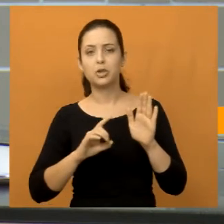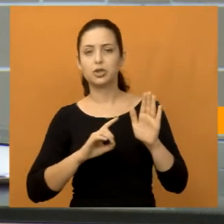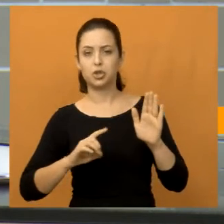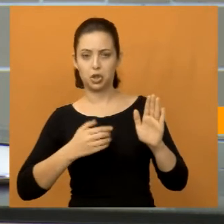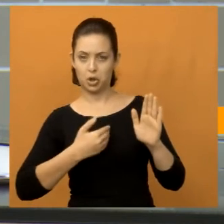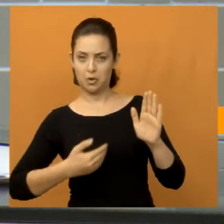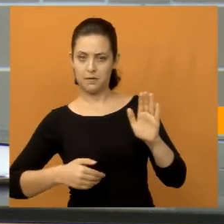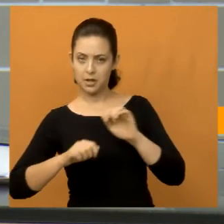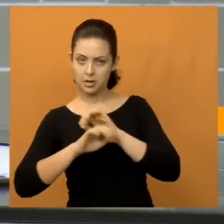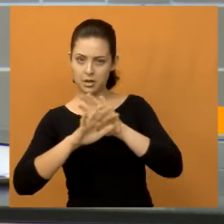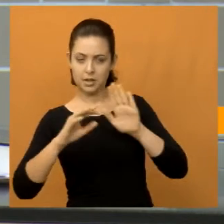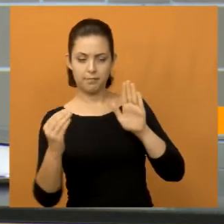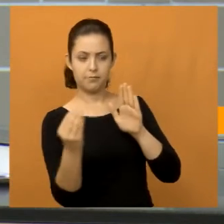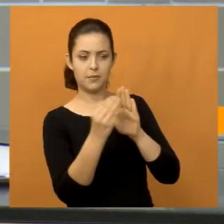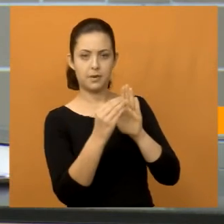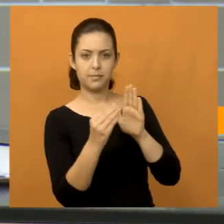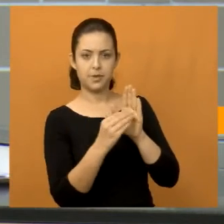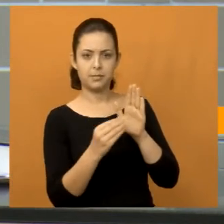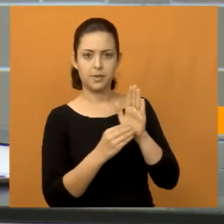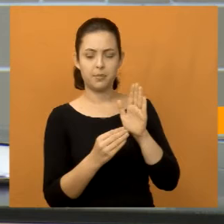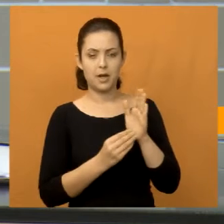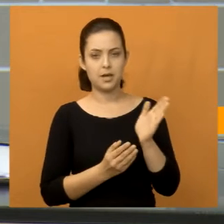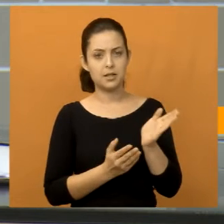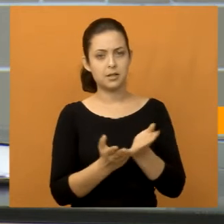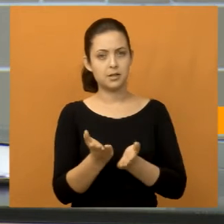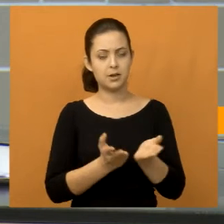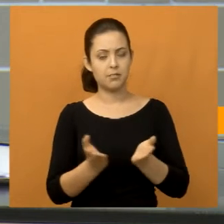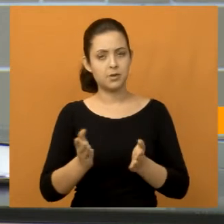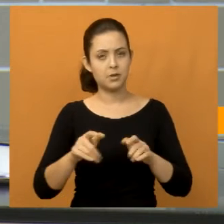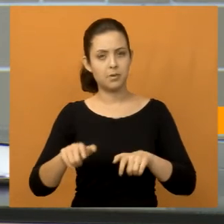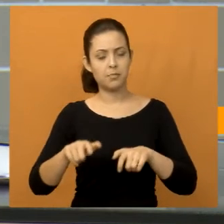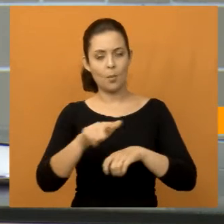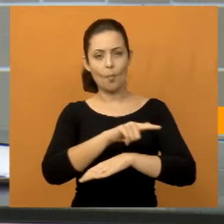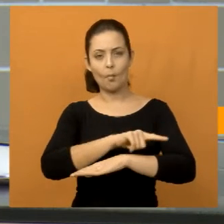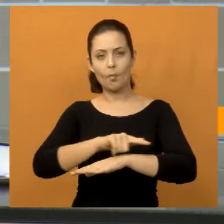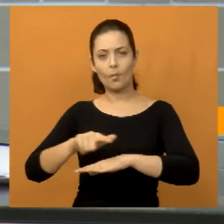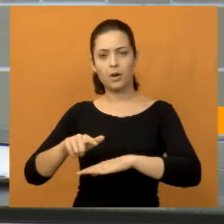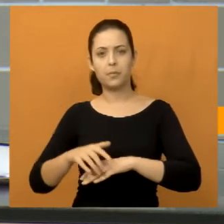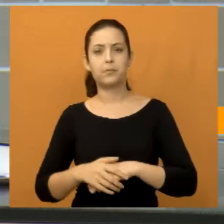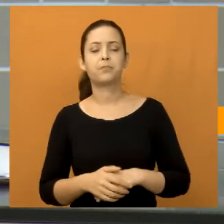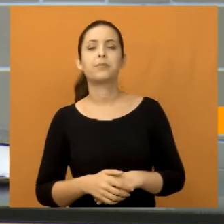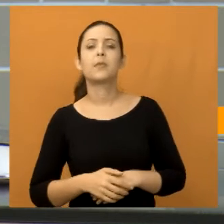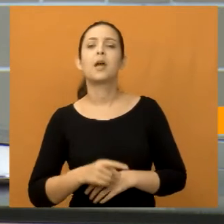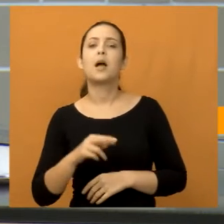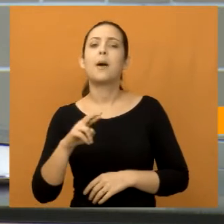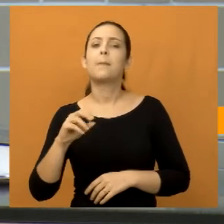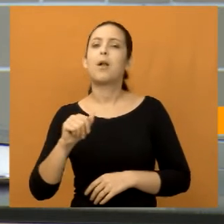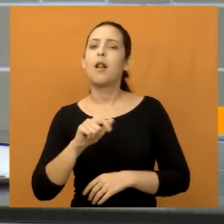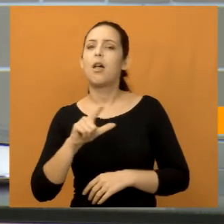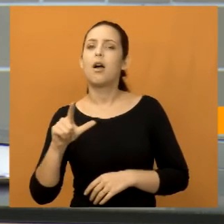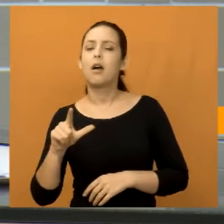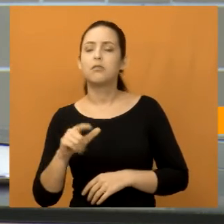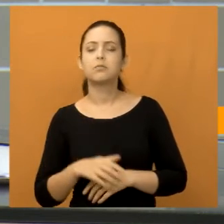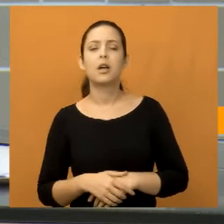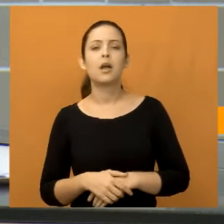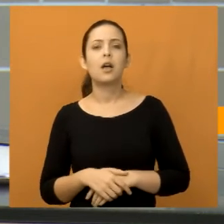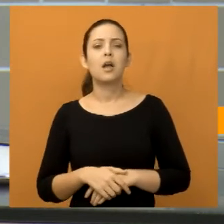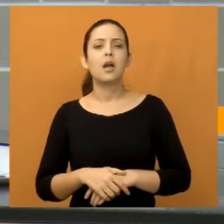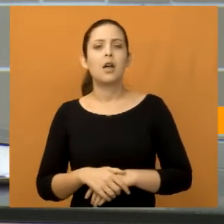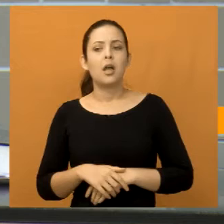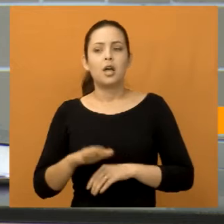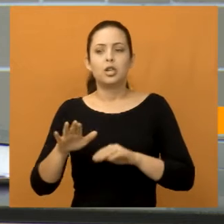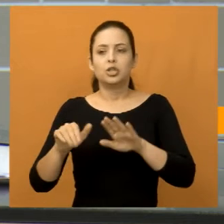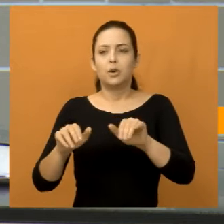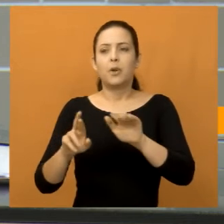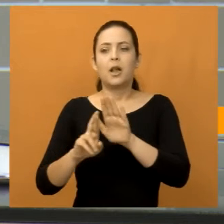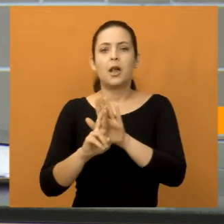Governança e Transparência como prestadoras de serviços de capina e limpeza, a Prolar, foram convocados